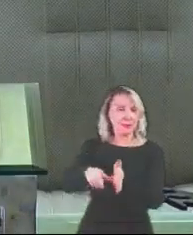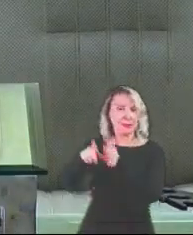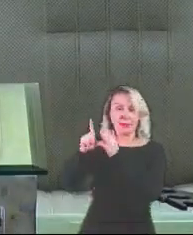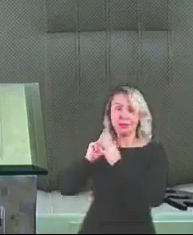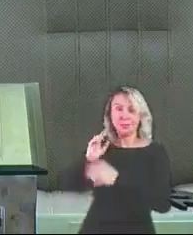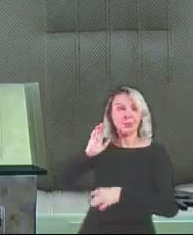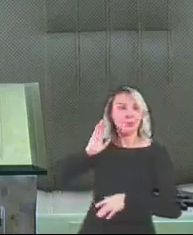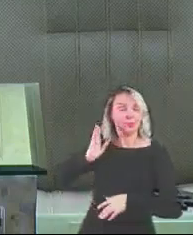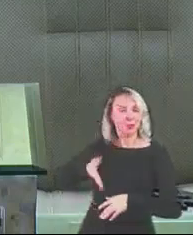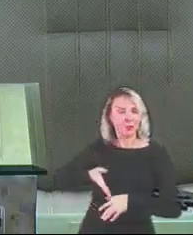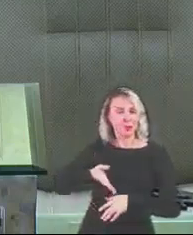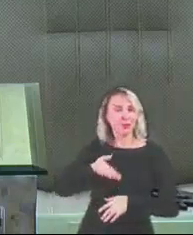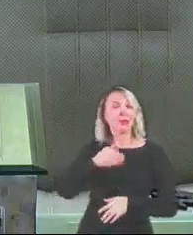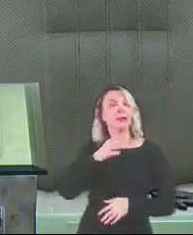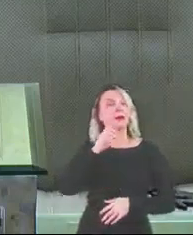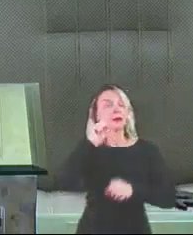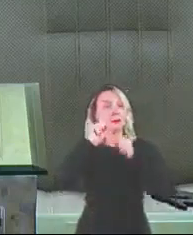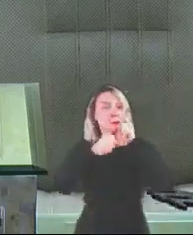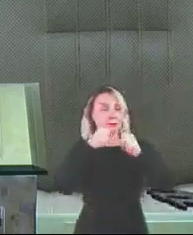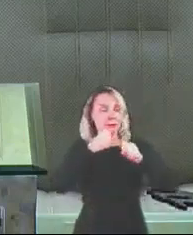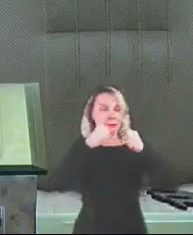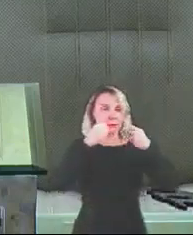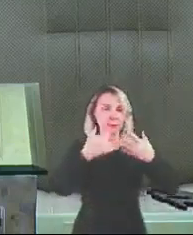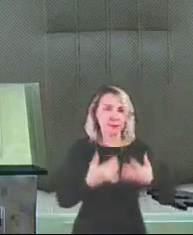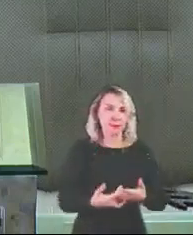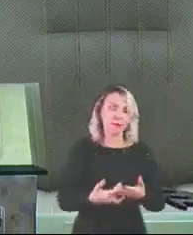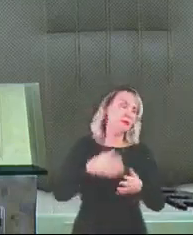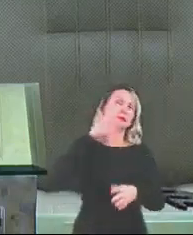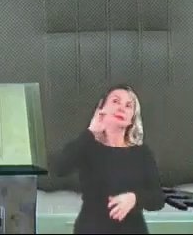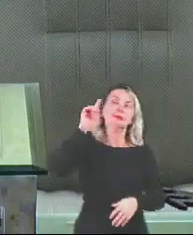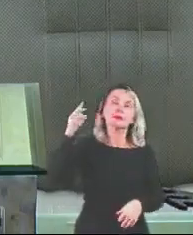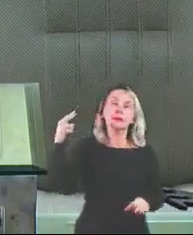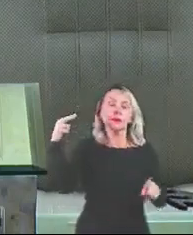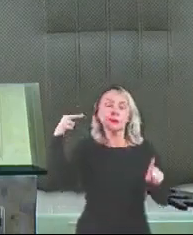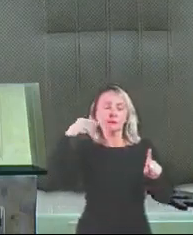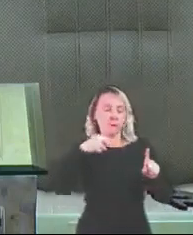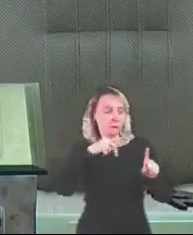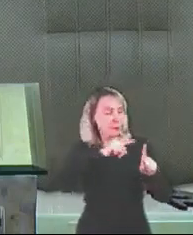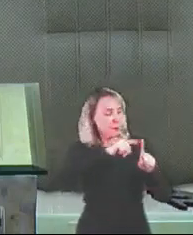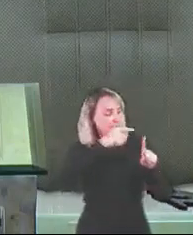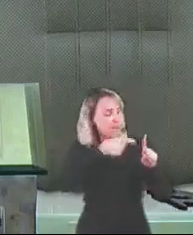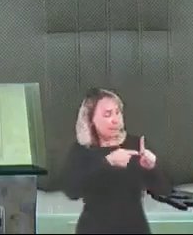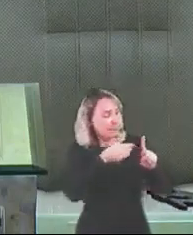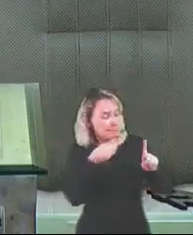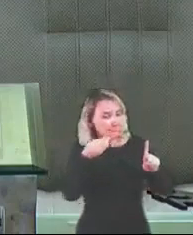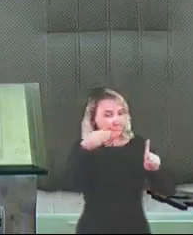ele informe no ventre da sua mãe, que como um